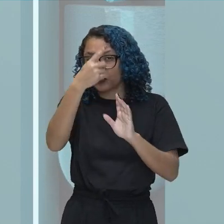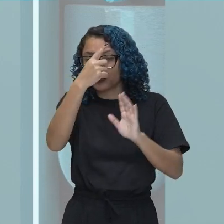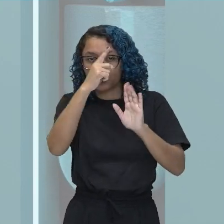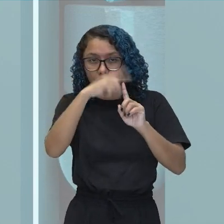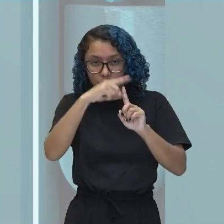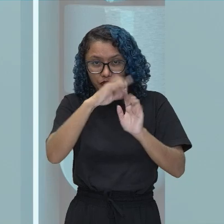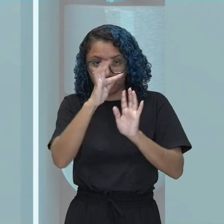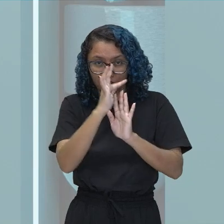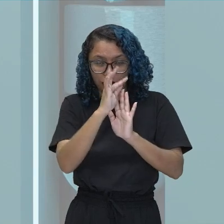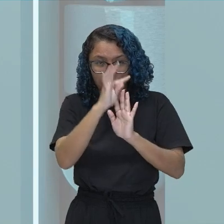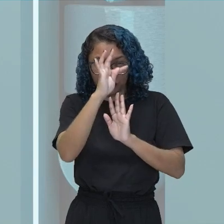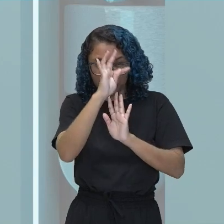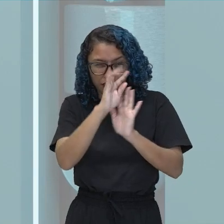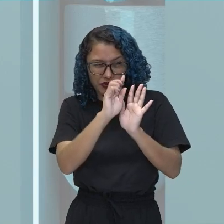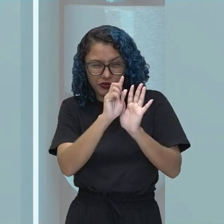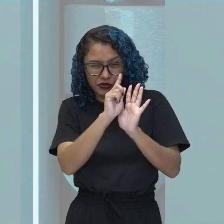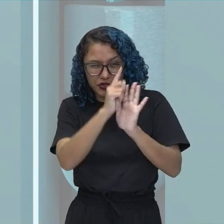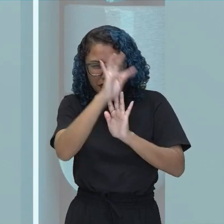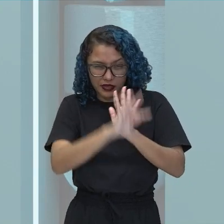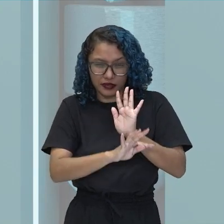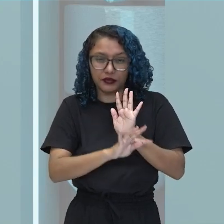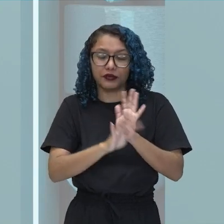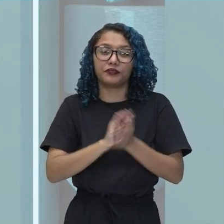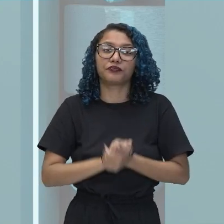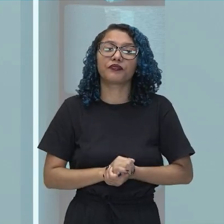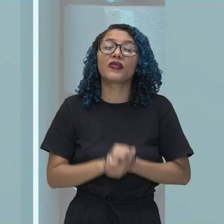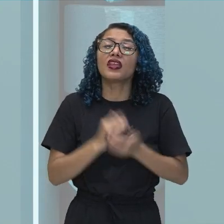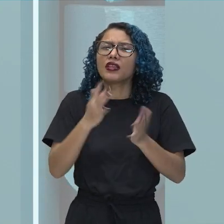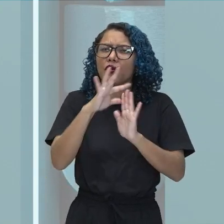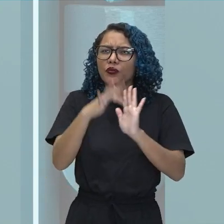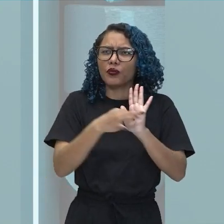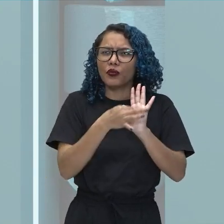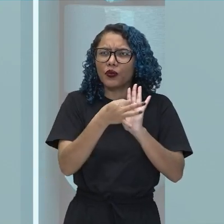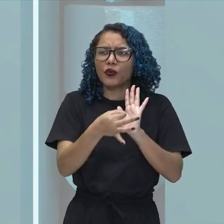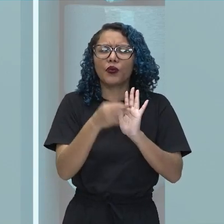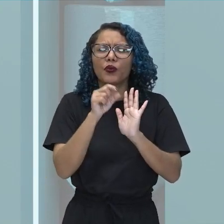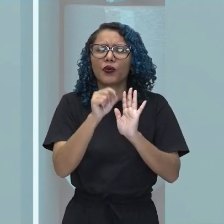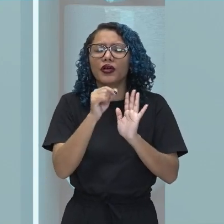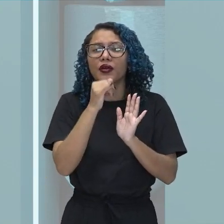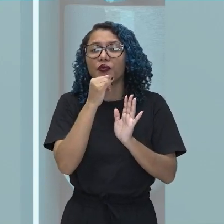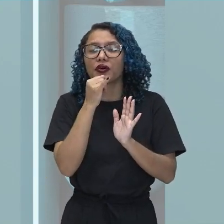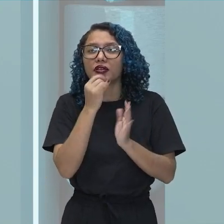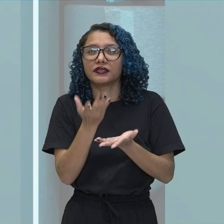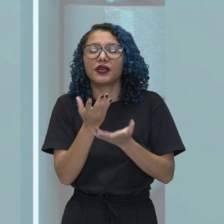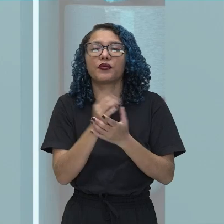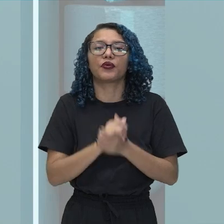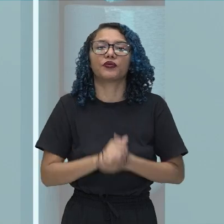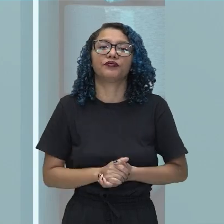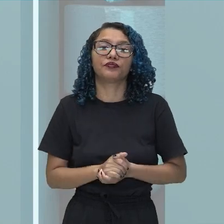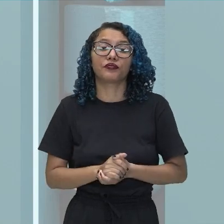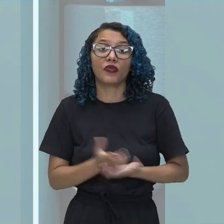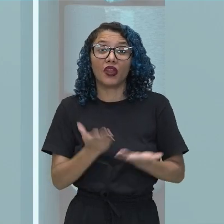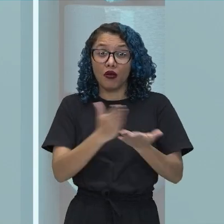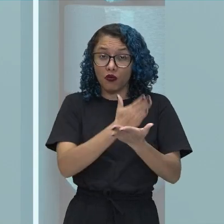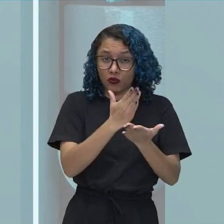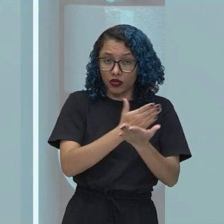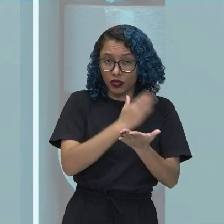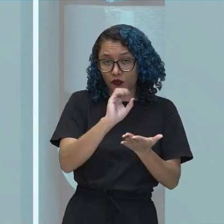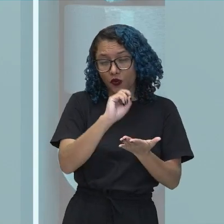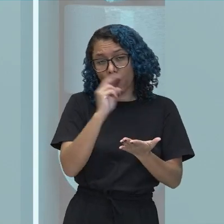é uma espécie de resumo crítico, ou seja, você vai pegar um filme, um livro,